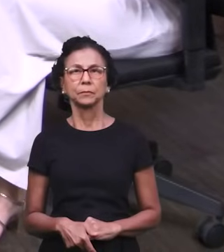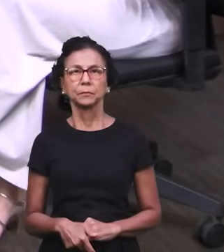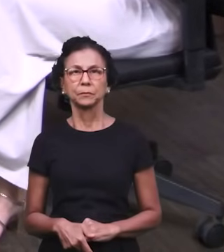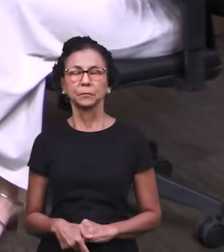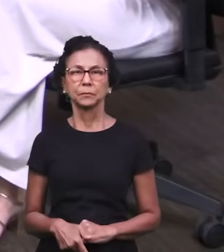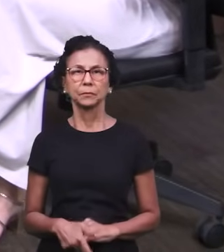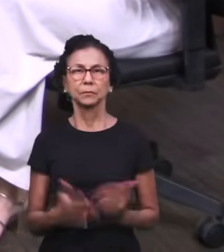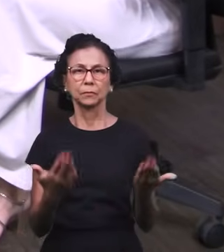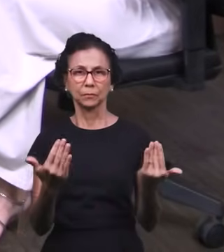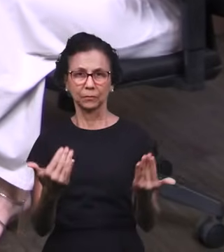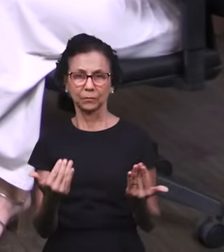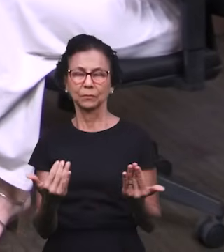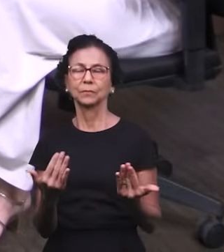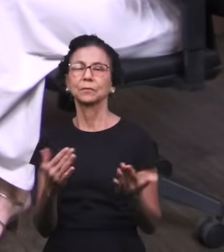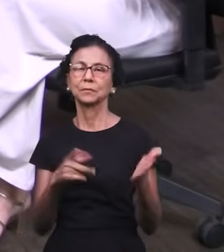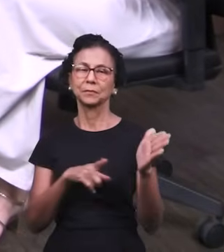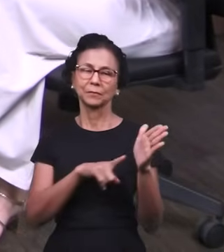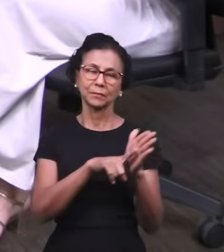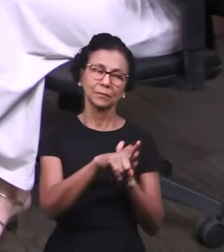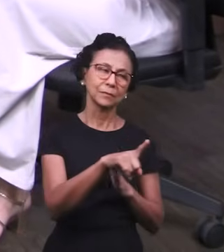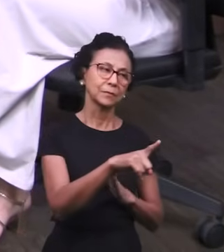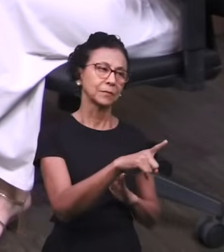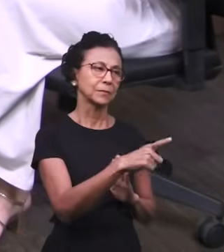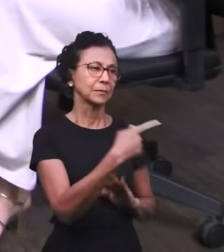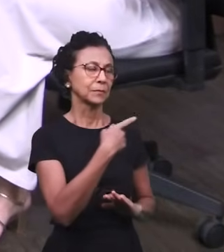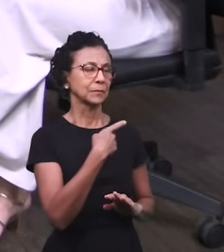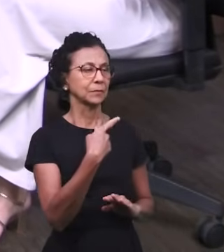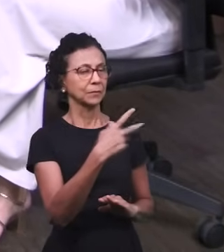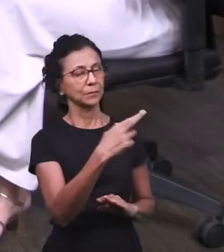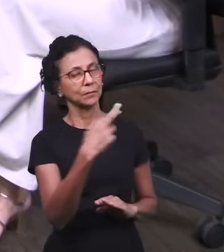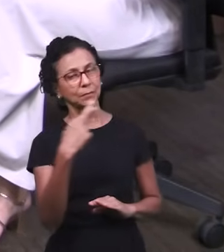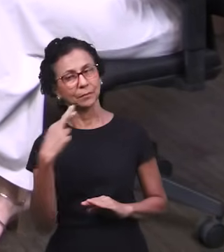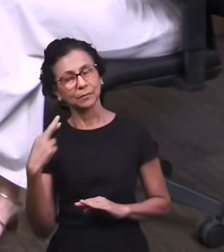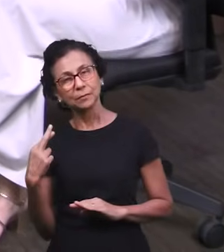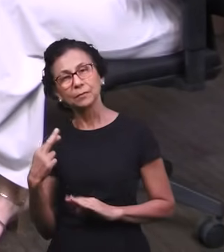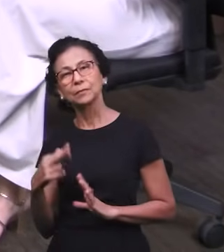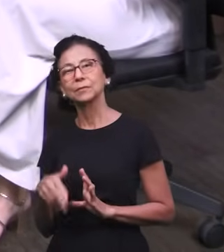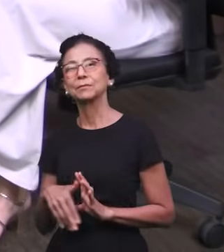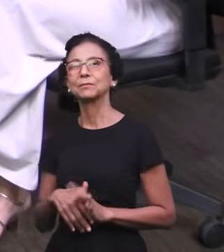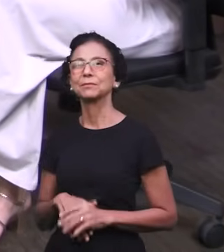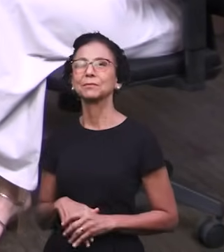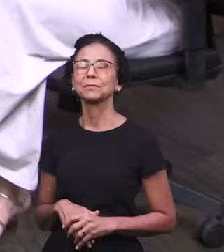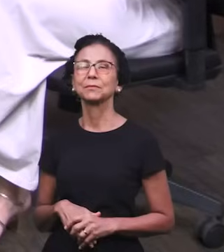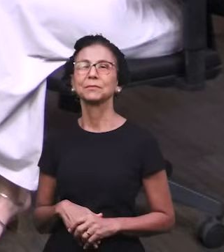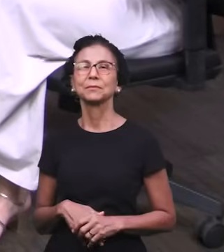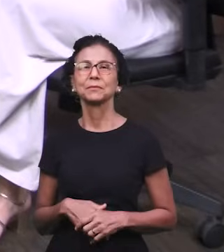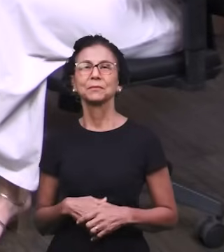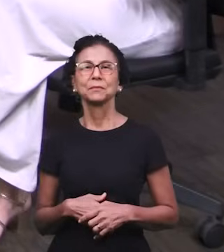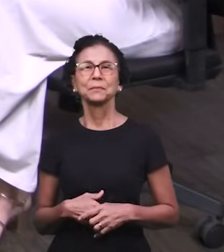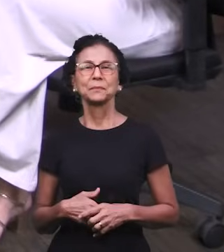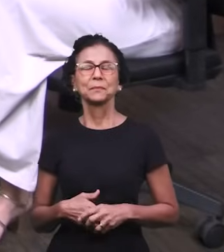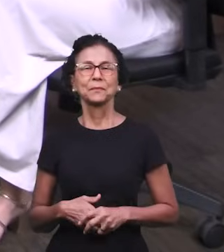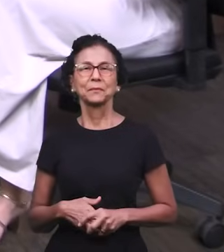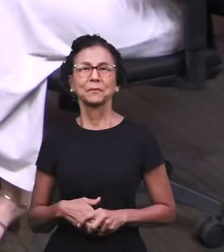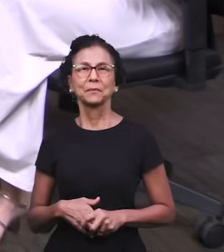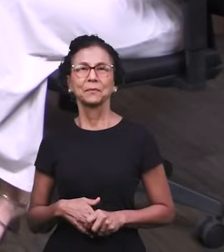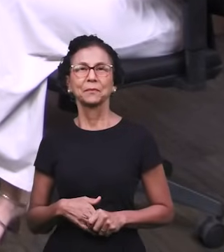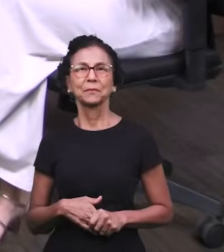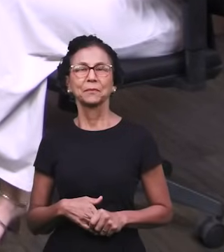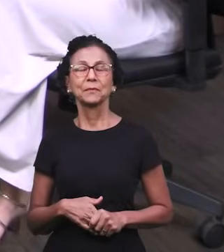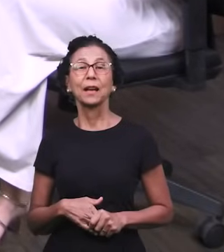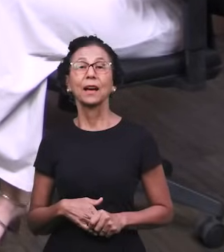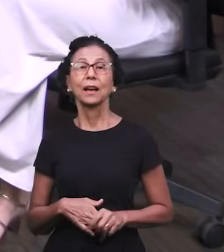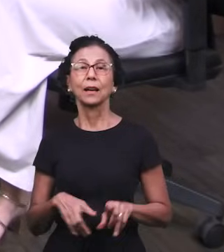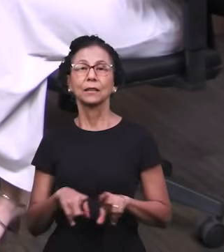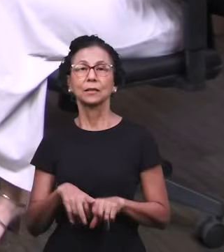tem a participação de um pastor que traz uma palavra. A gente pede um pastor de fora que grave e mande para